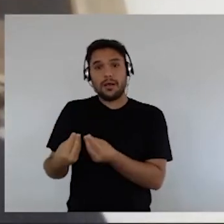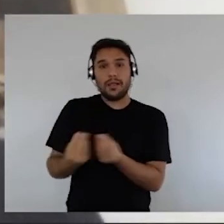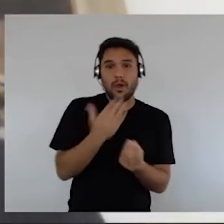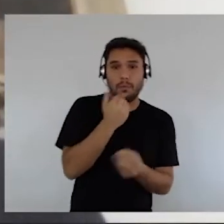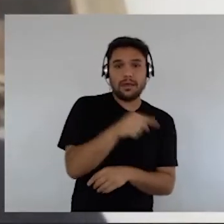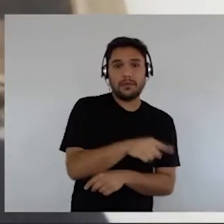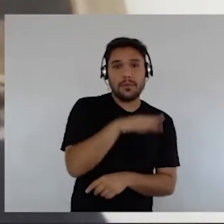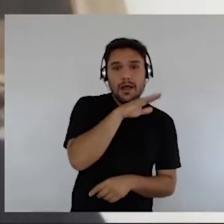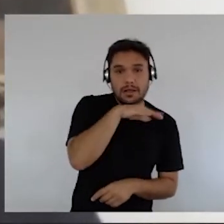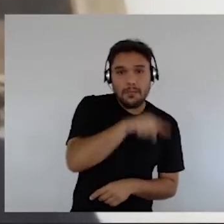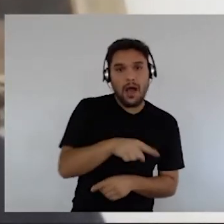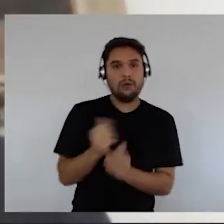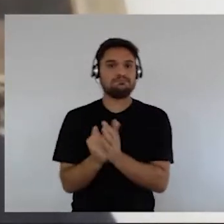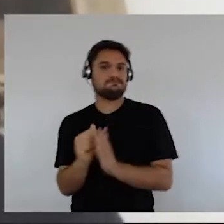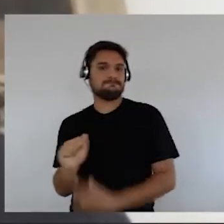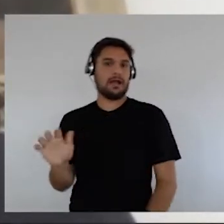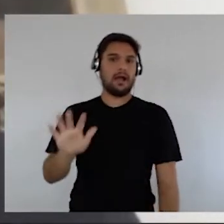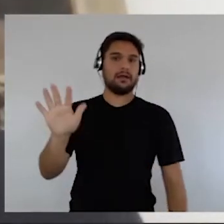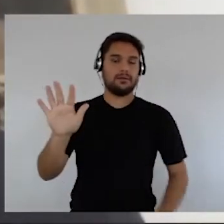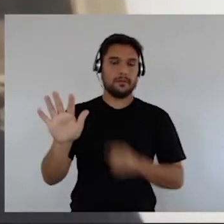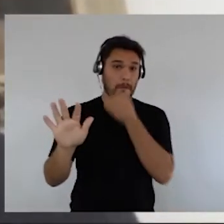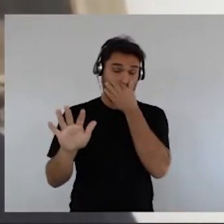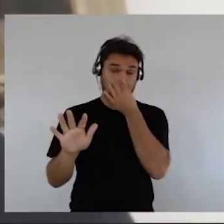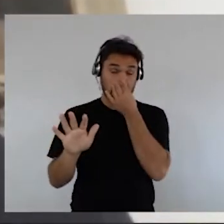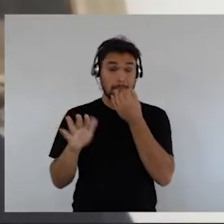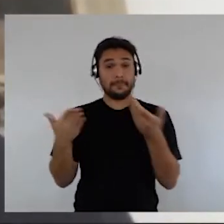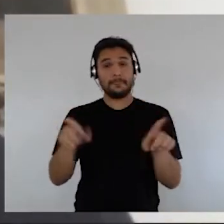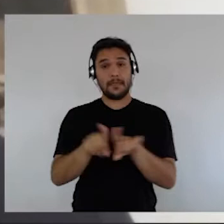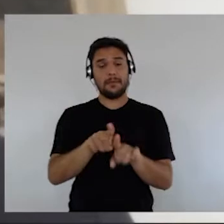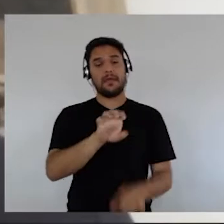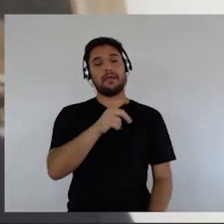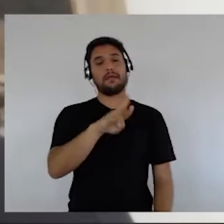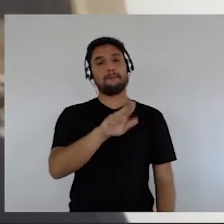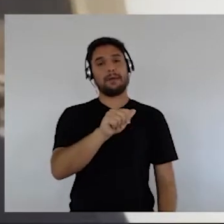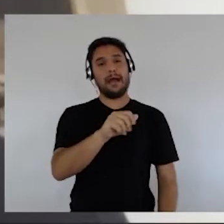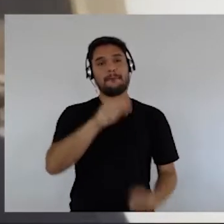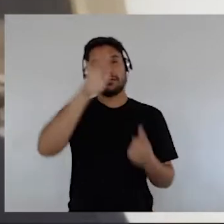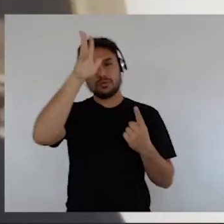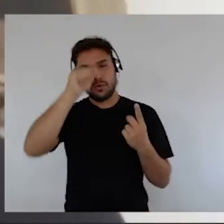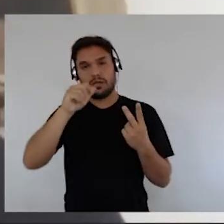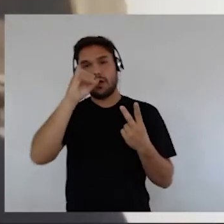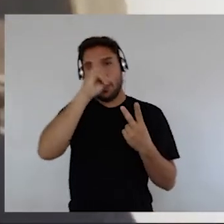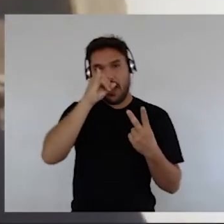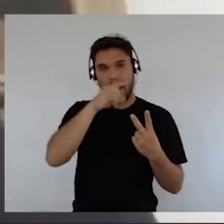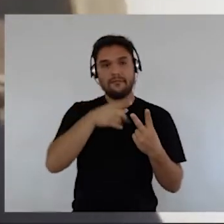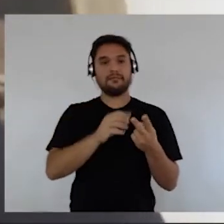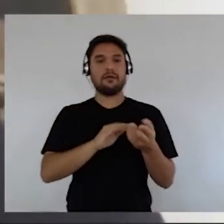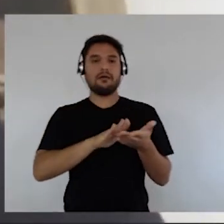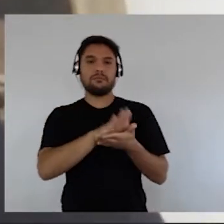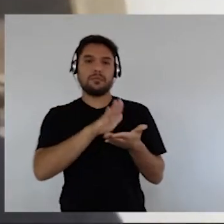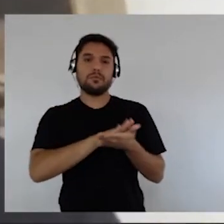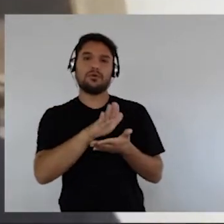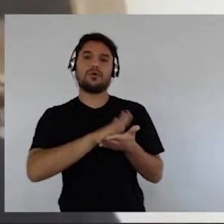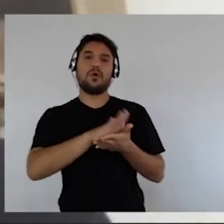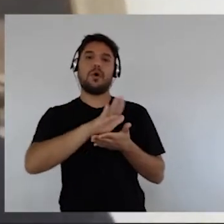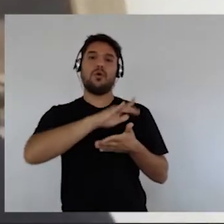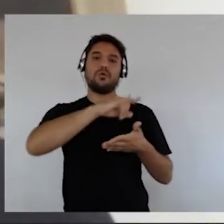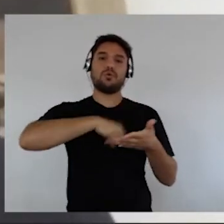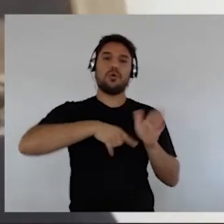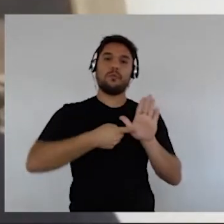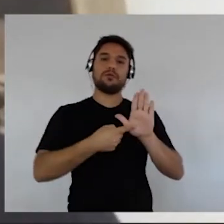maior preço da história. No mesmo sentido, a Embrapa Suíno e Aves elaborou nota técnica demonstrando o impacto